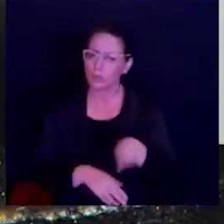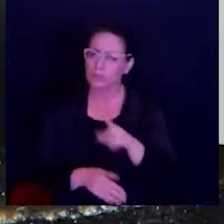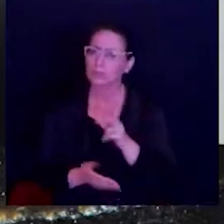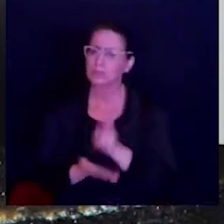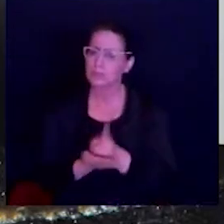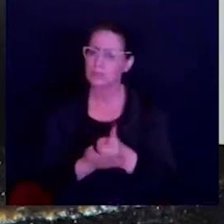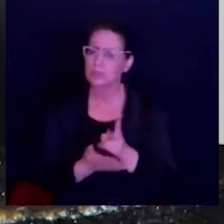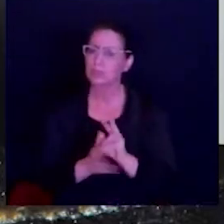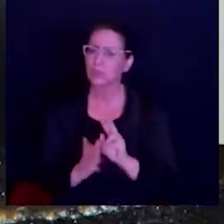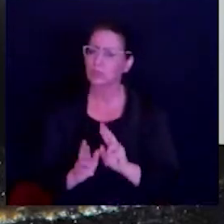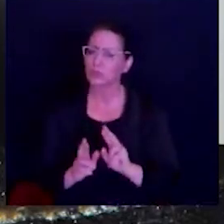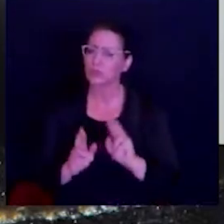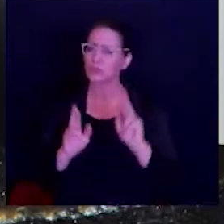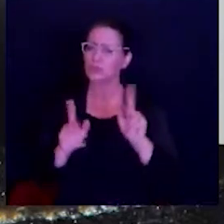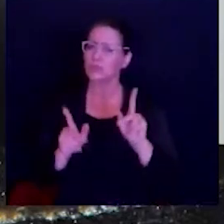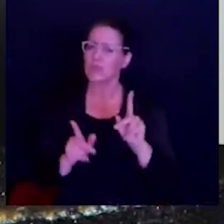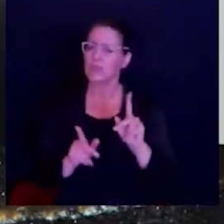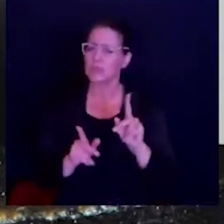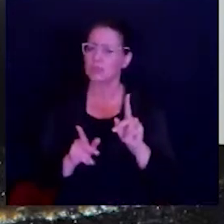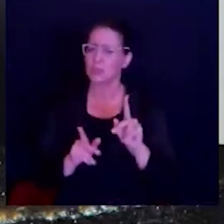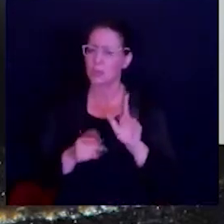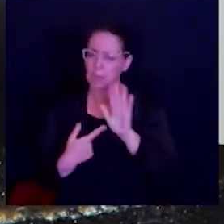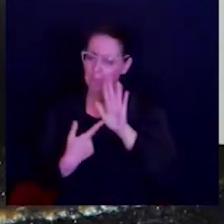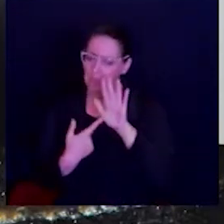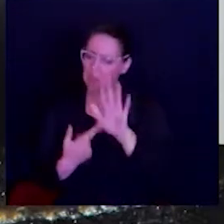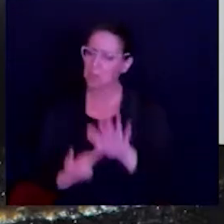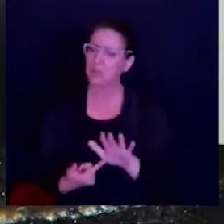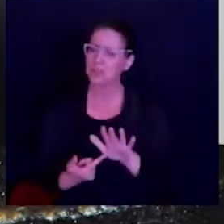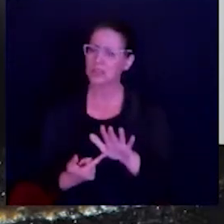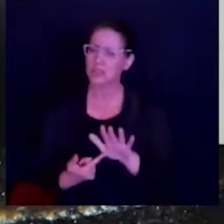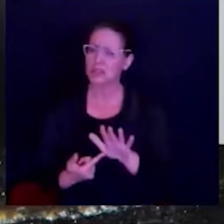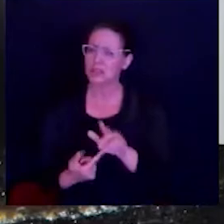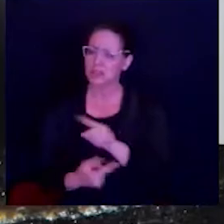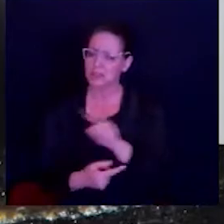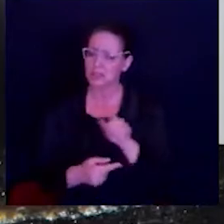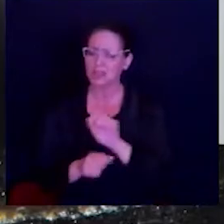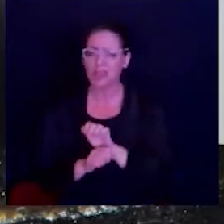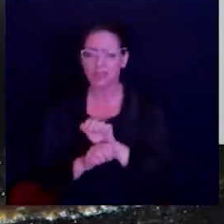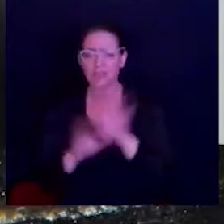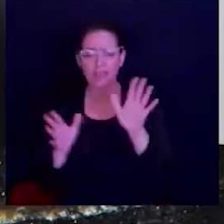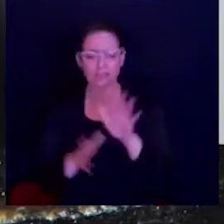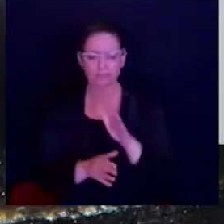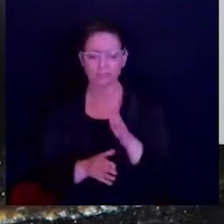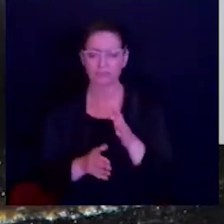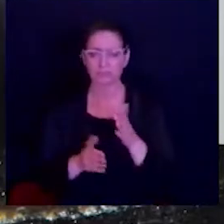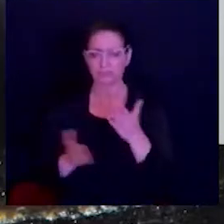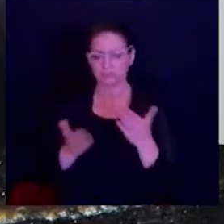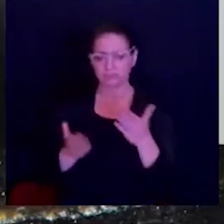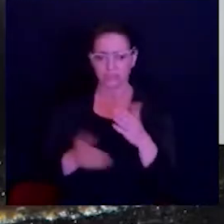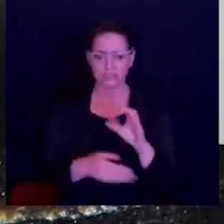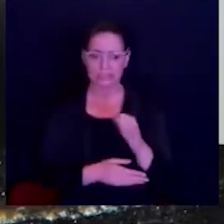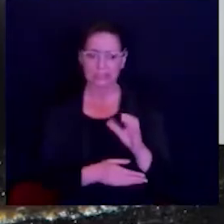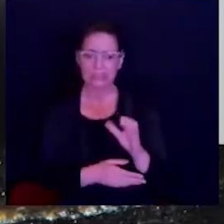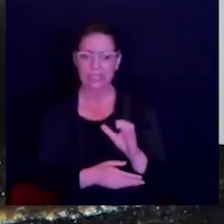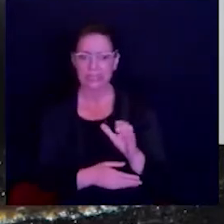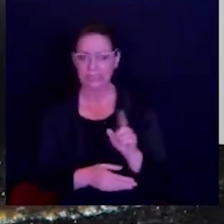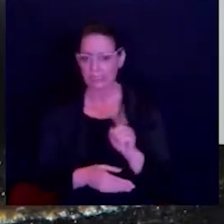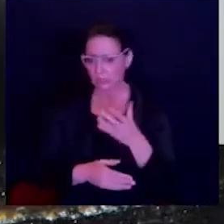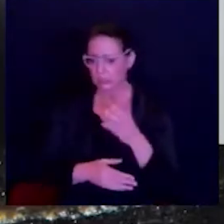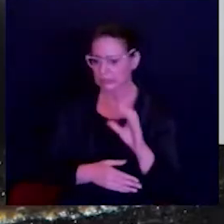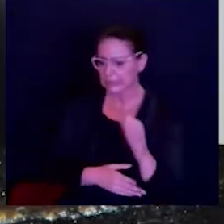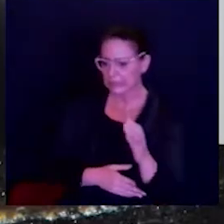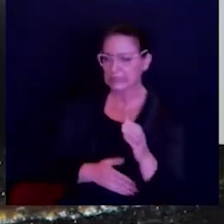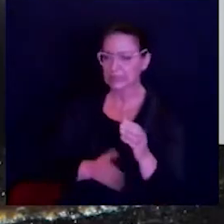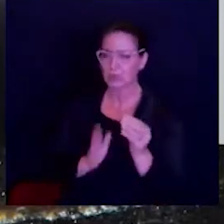vela na escuridão da desinformação e da confusão entre ciência e não ciência, diante do